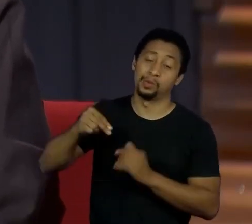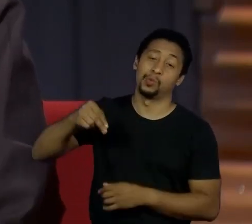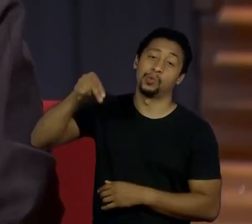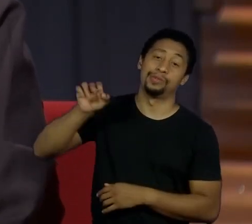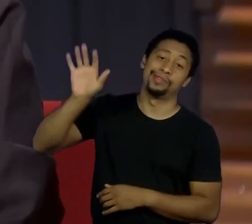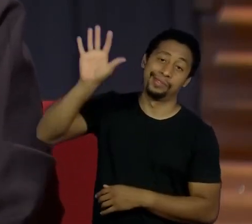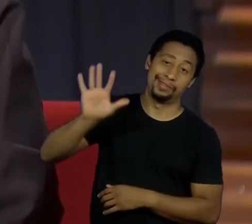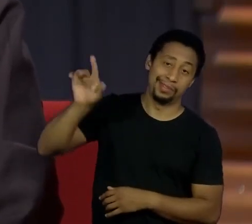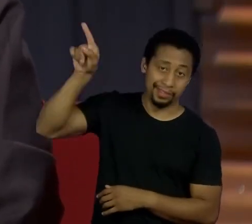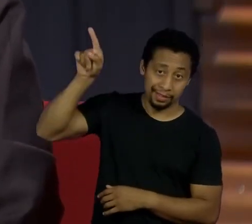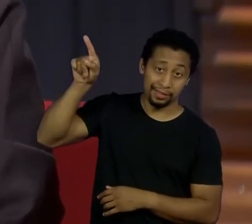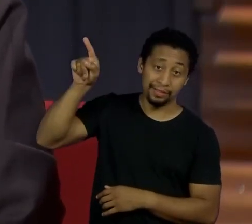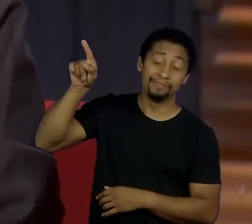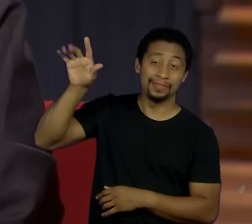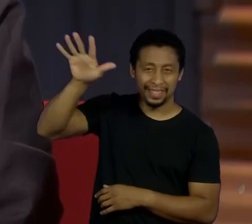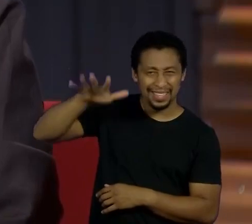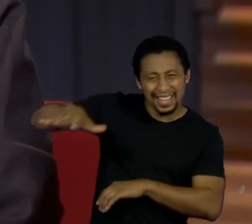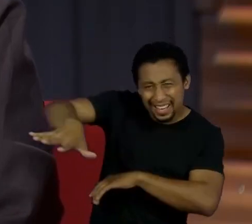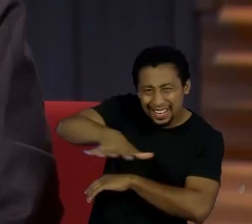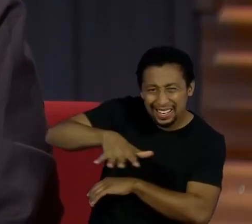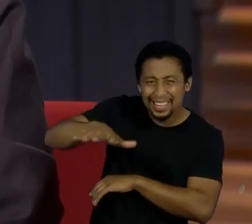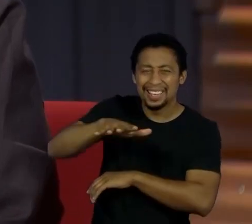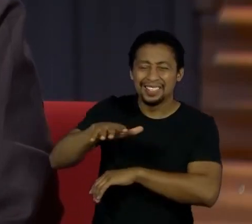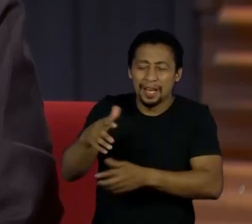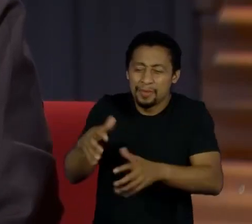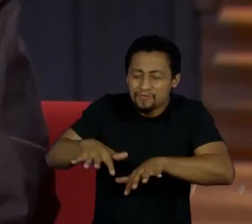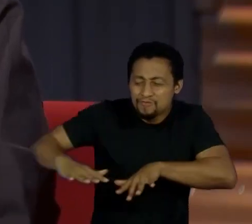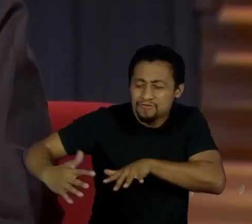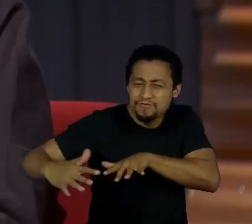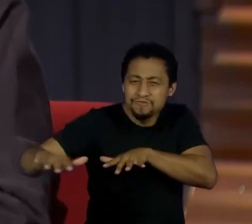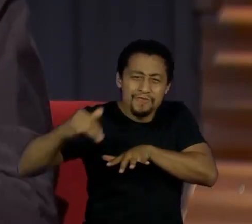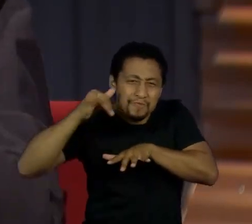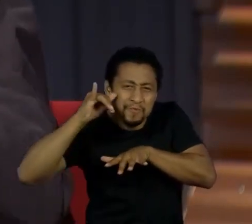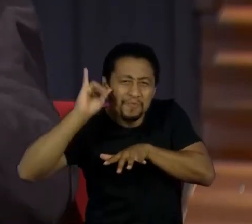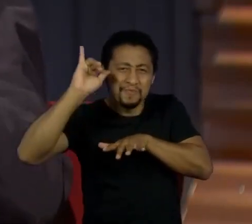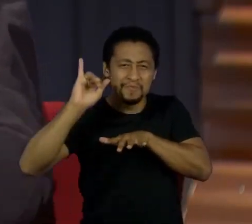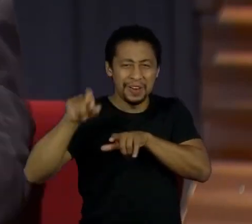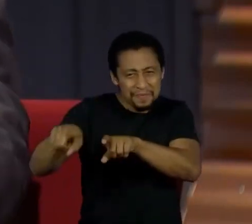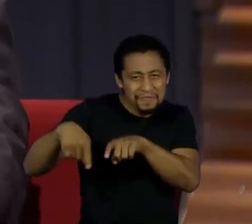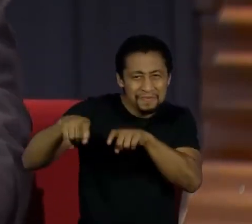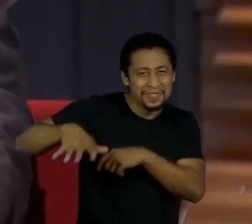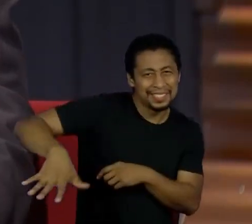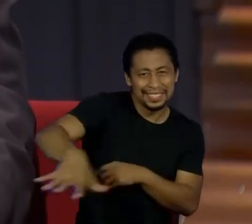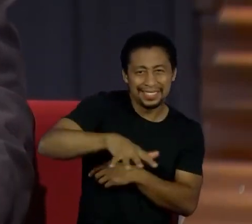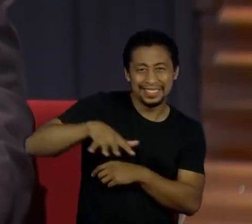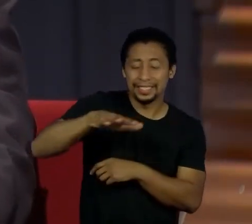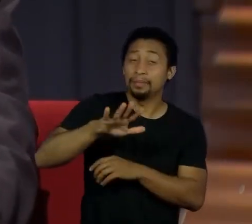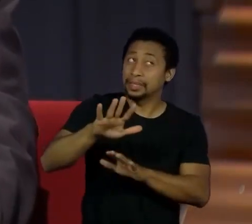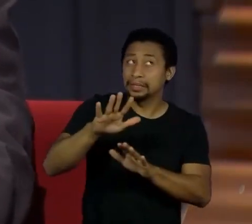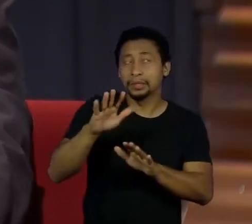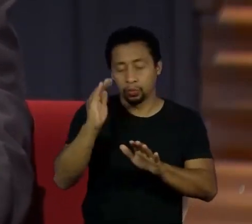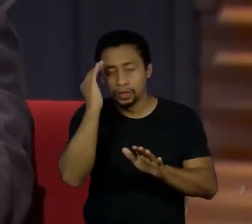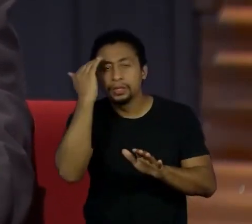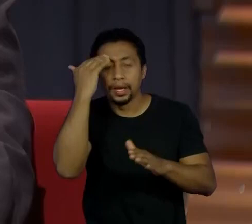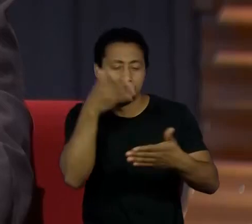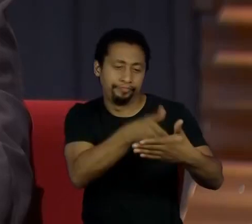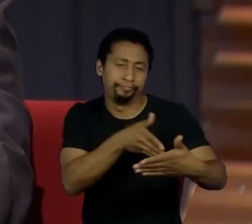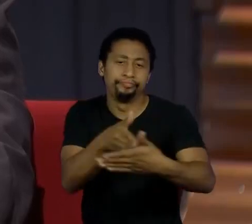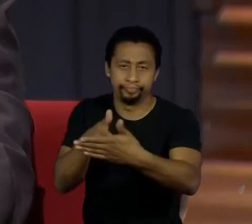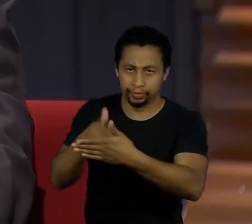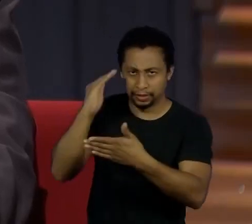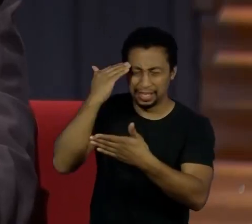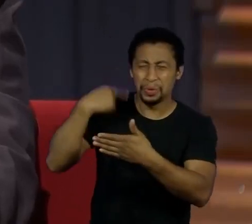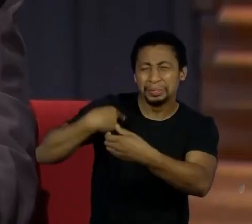sertanejo então de dificuldades eu entendo mas ao mesmo tempo ser sertanejo